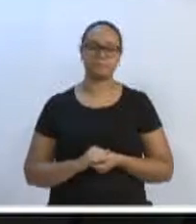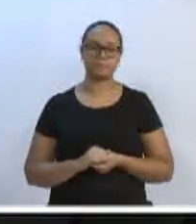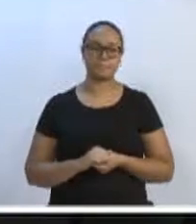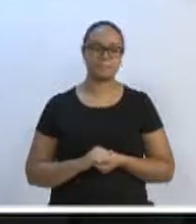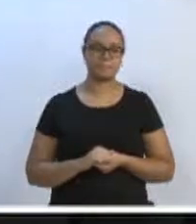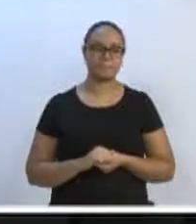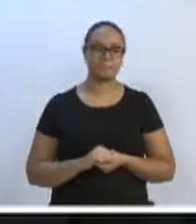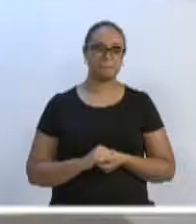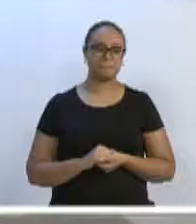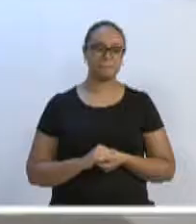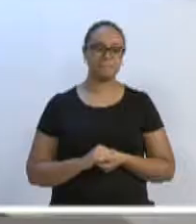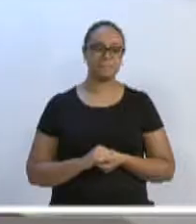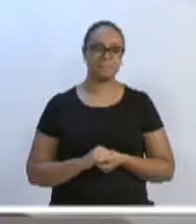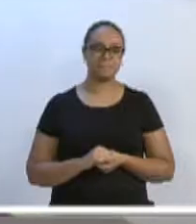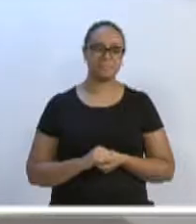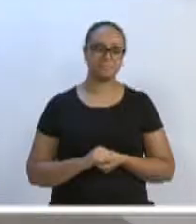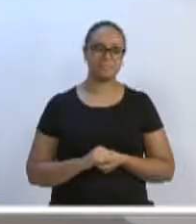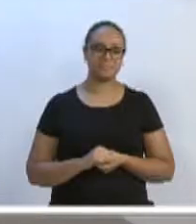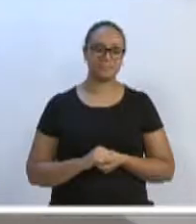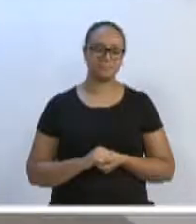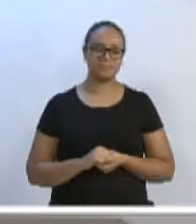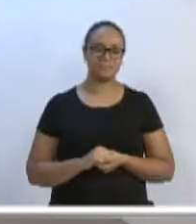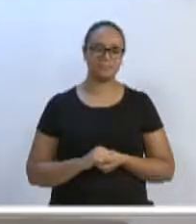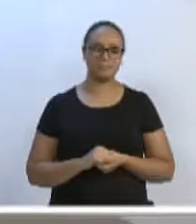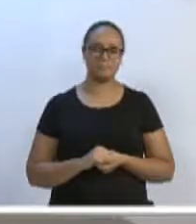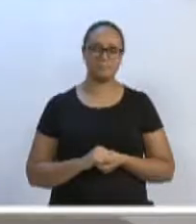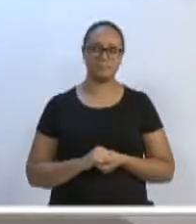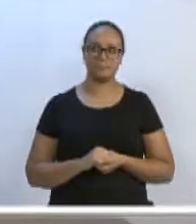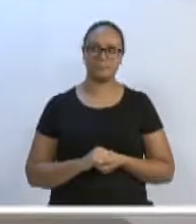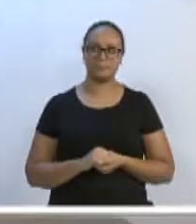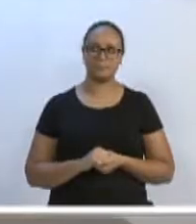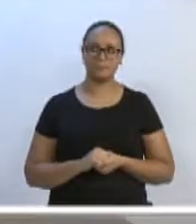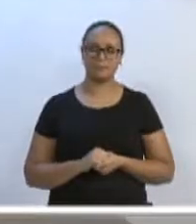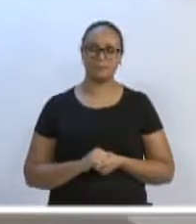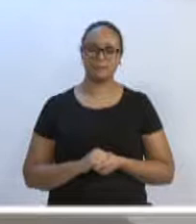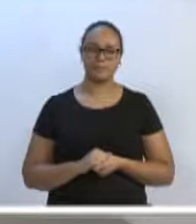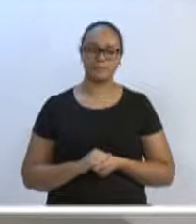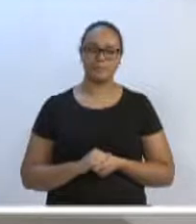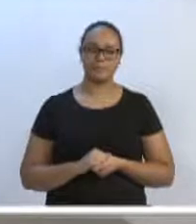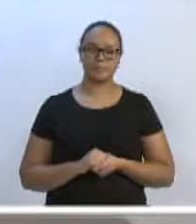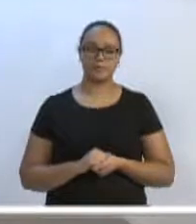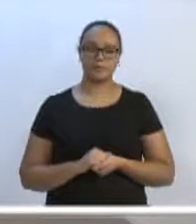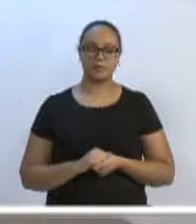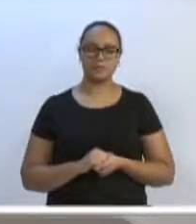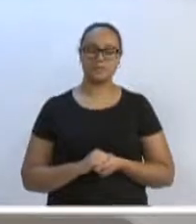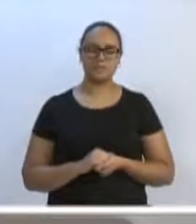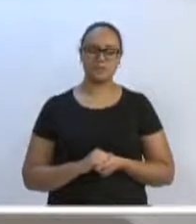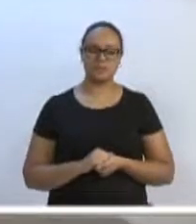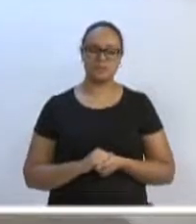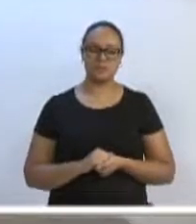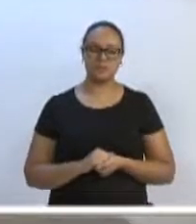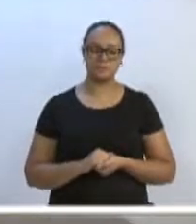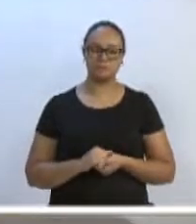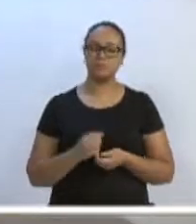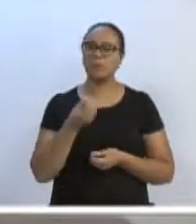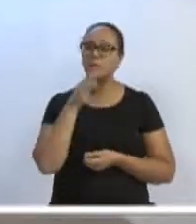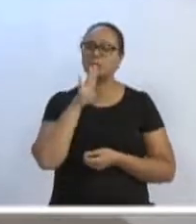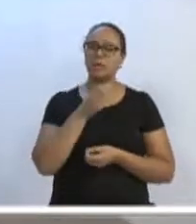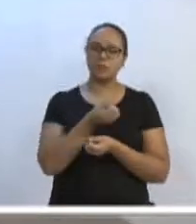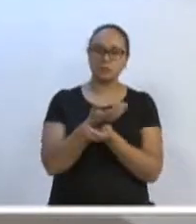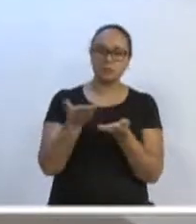seu presidentes de mais vereadores nossa comunidade boa tarde a todos quero